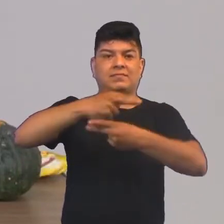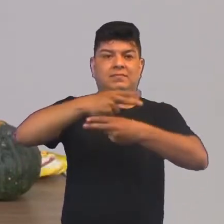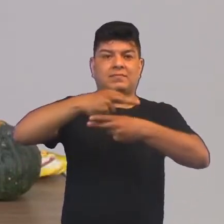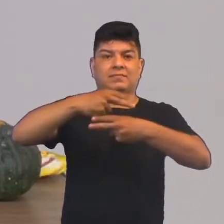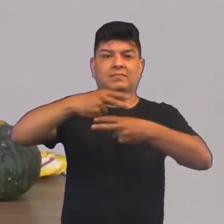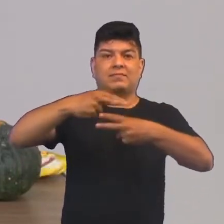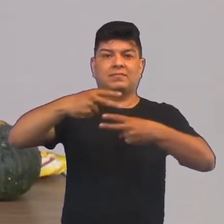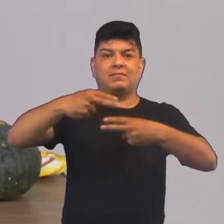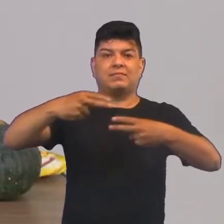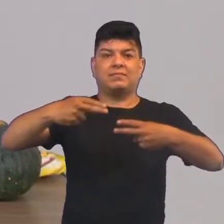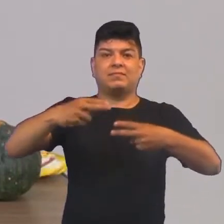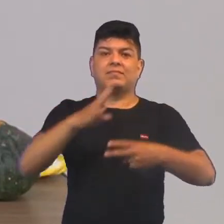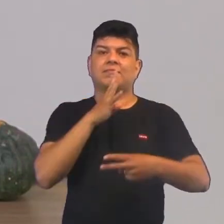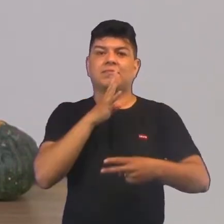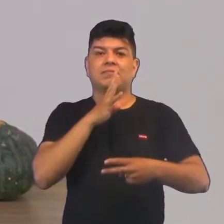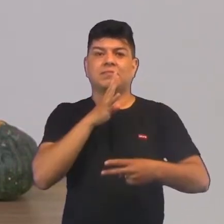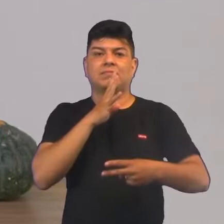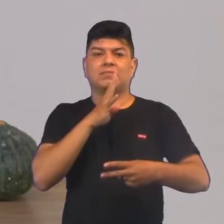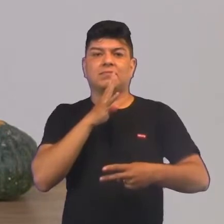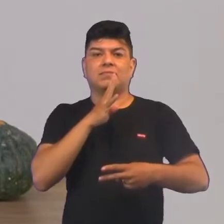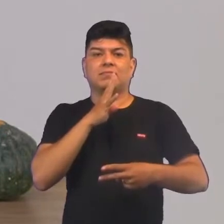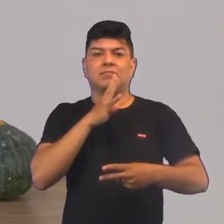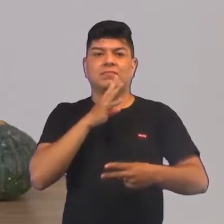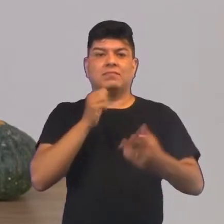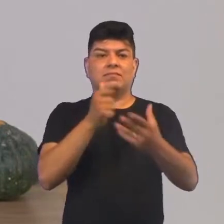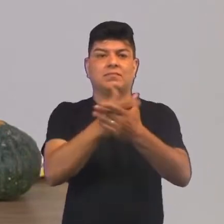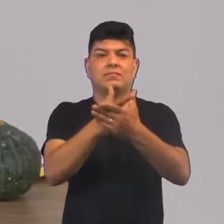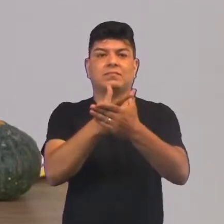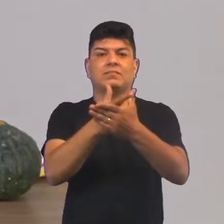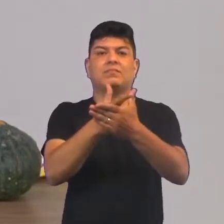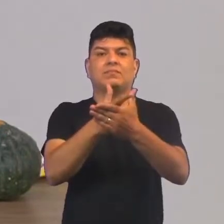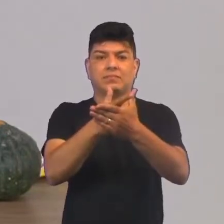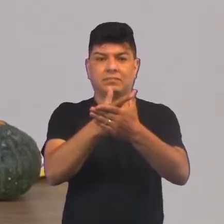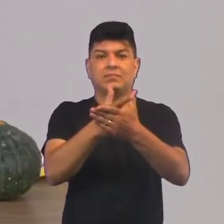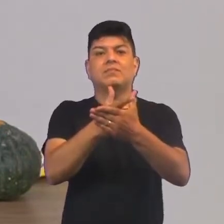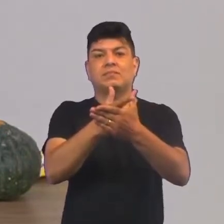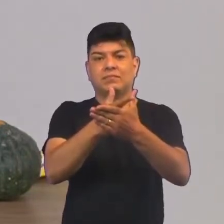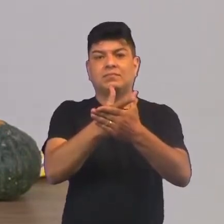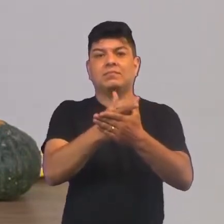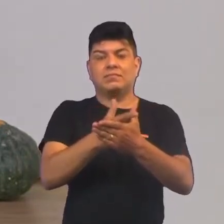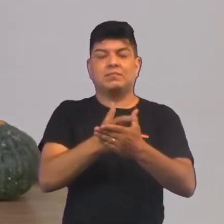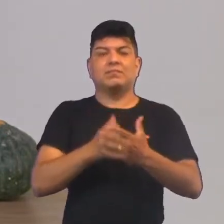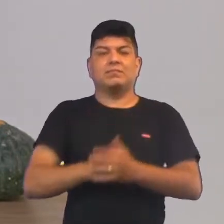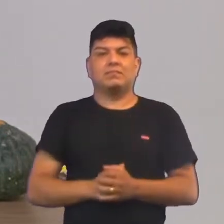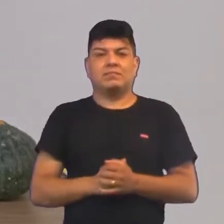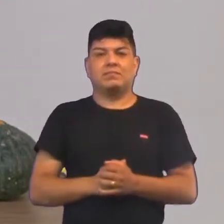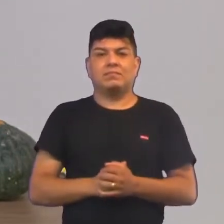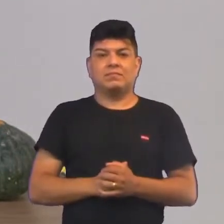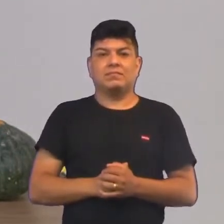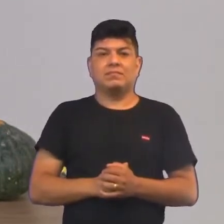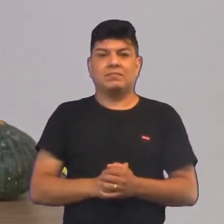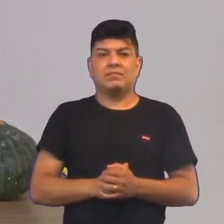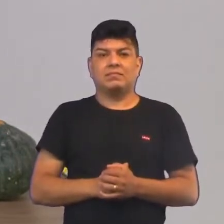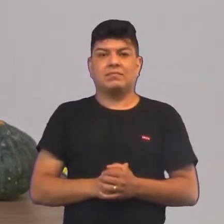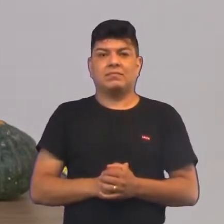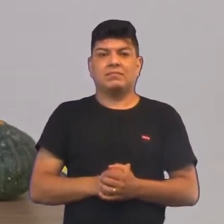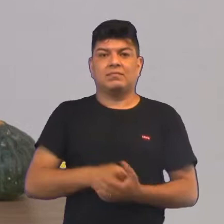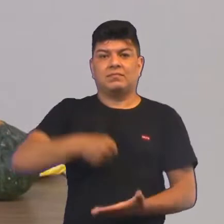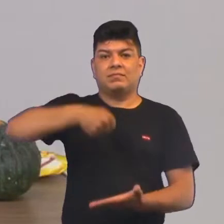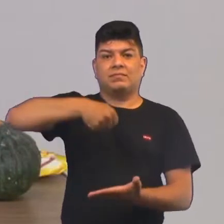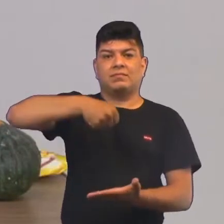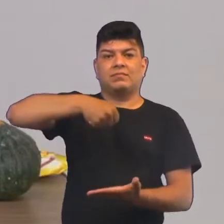produtos. Vamos conhecer o que Dona Maricota comprou? Vamos lá então. Na cesta de